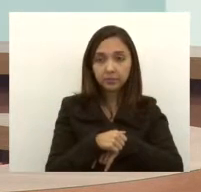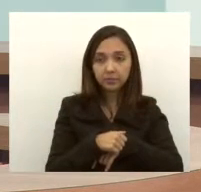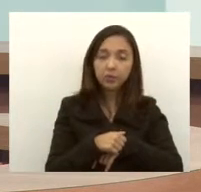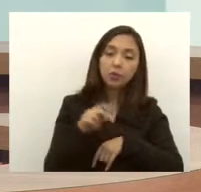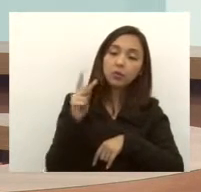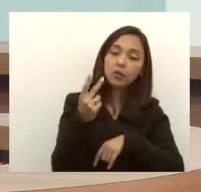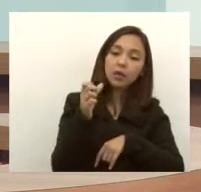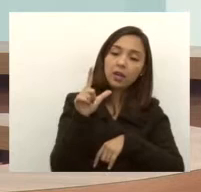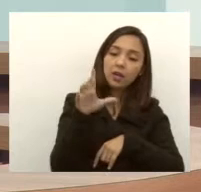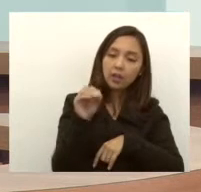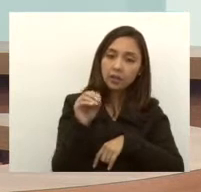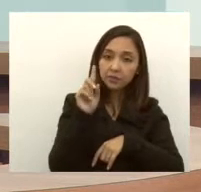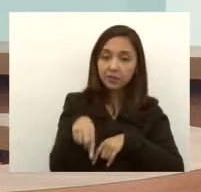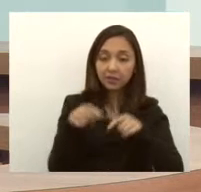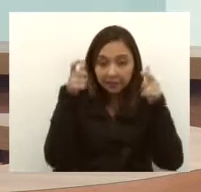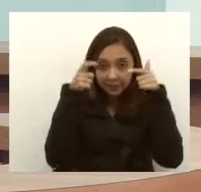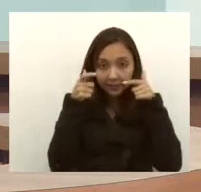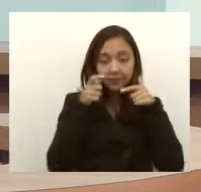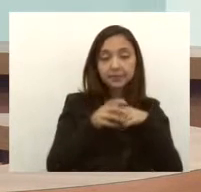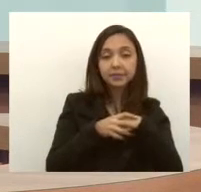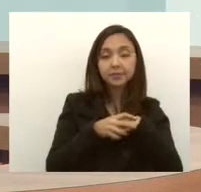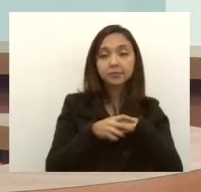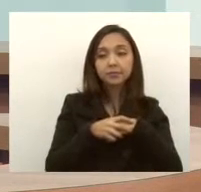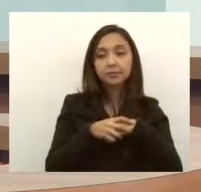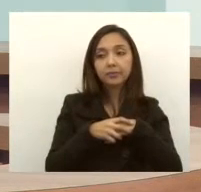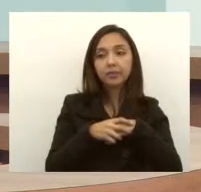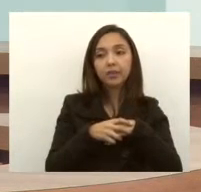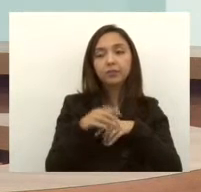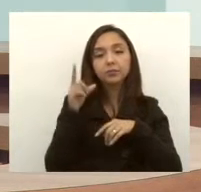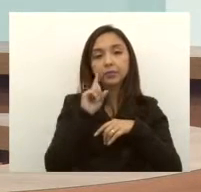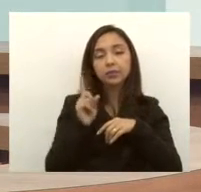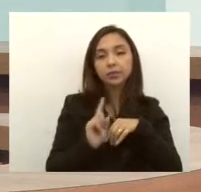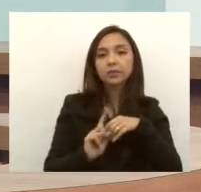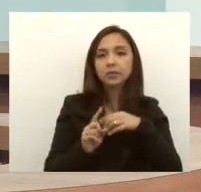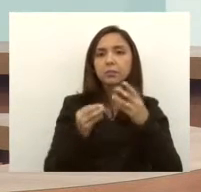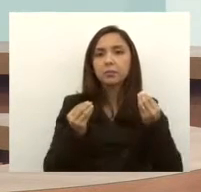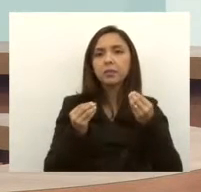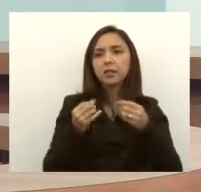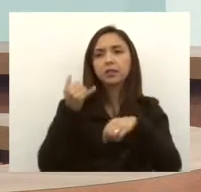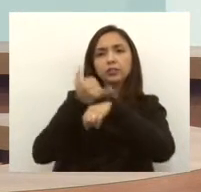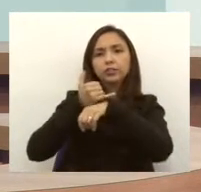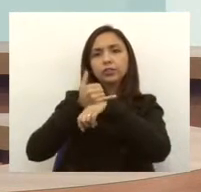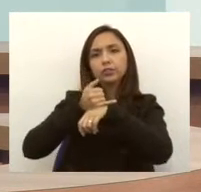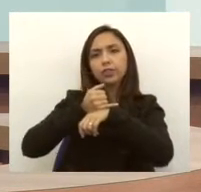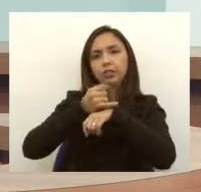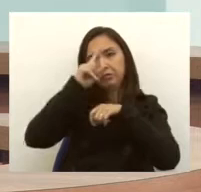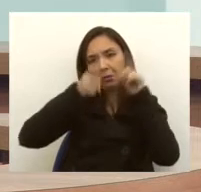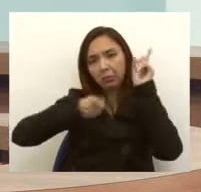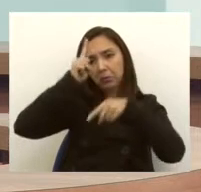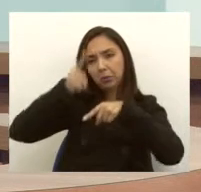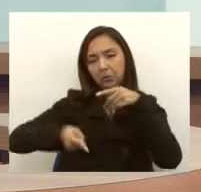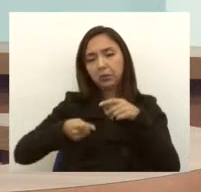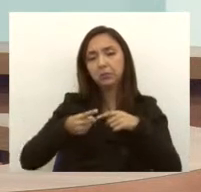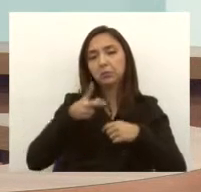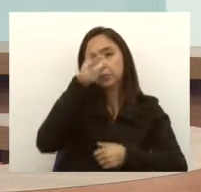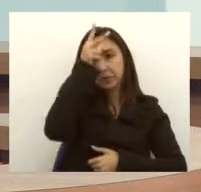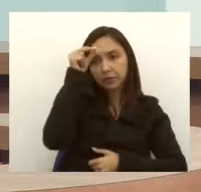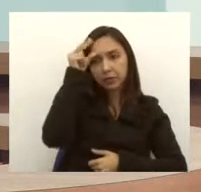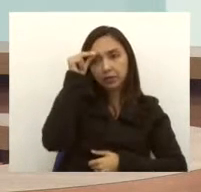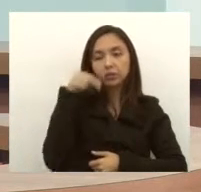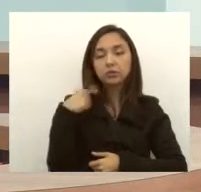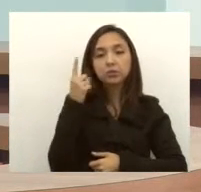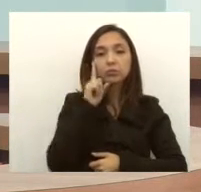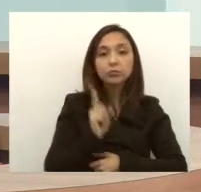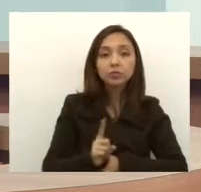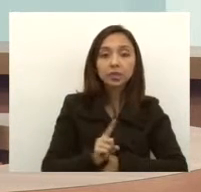Hélio Arantes é o rei. Né? Eu não sei para que tem tanto chefe nessa prefeitura, vereador Tico. Né? E